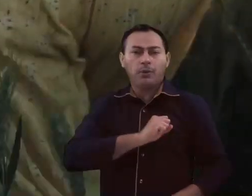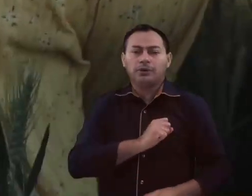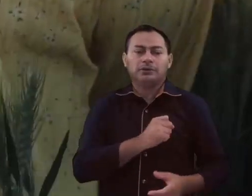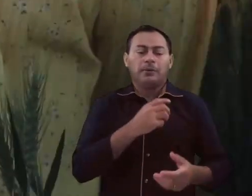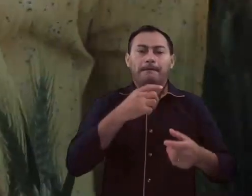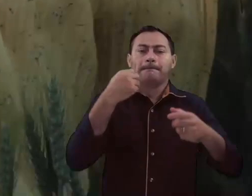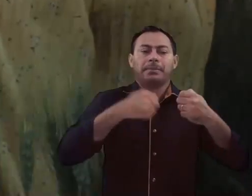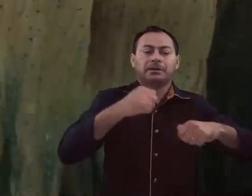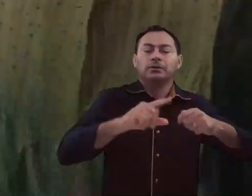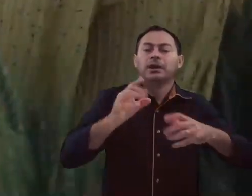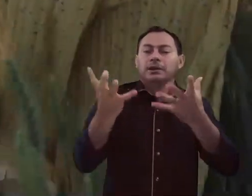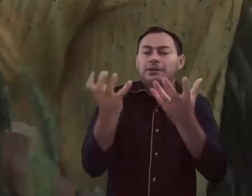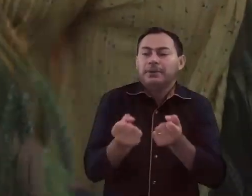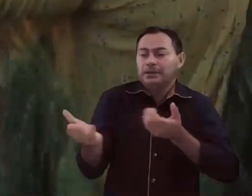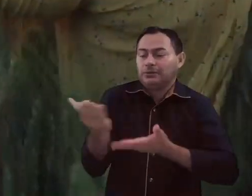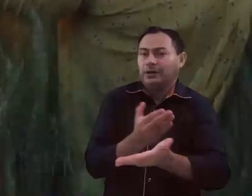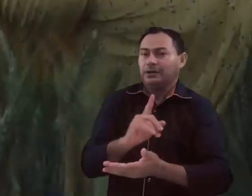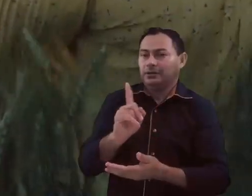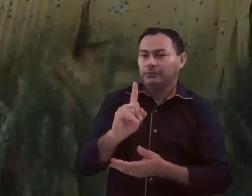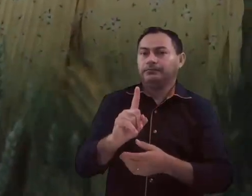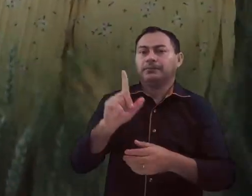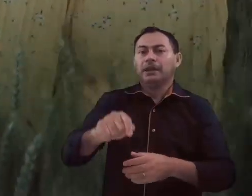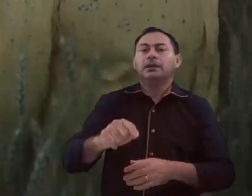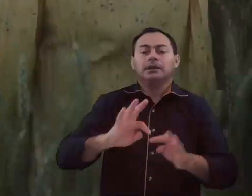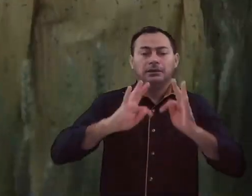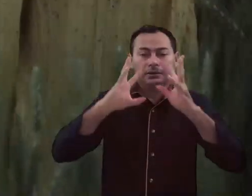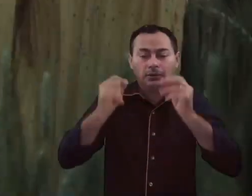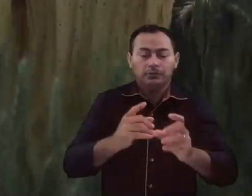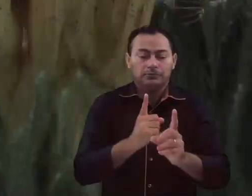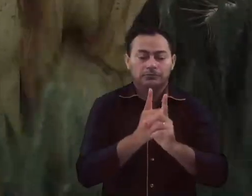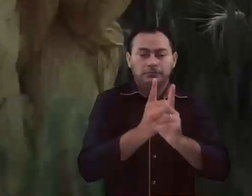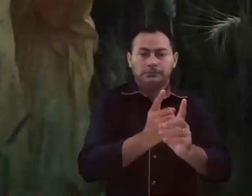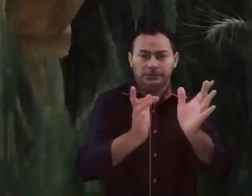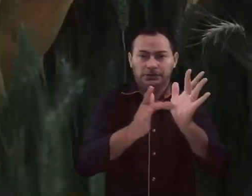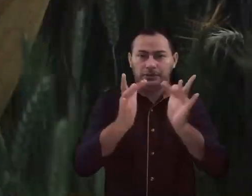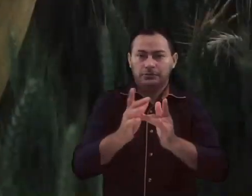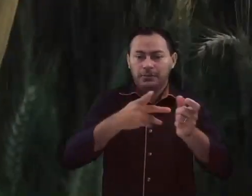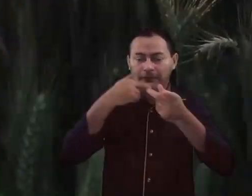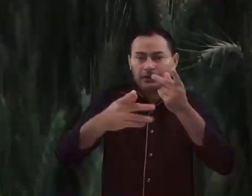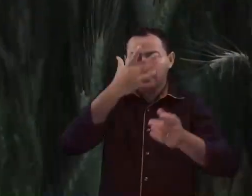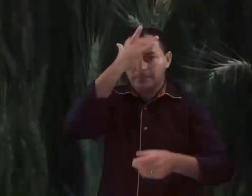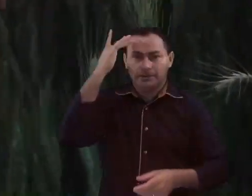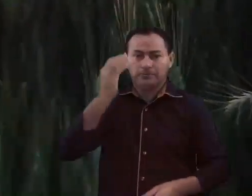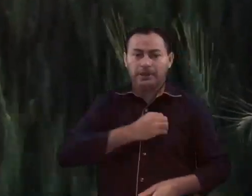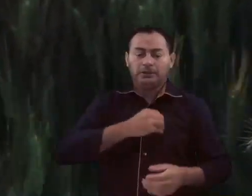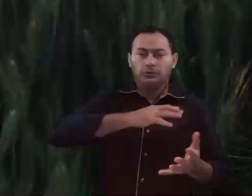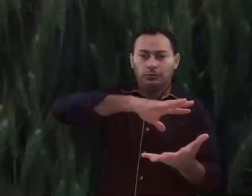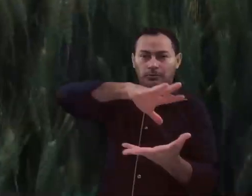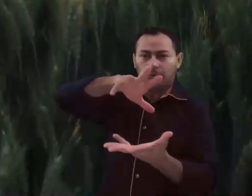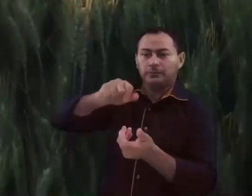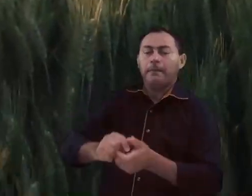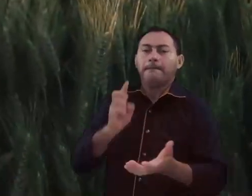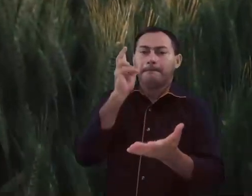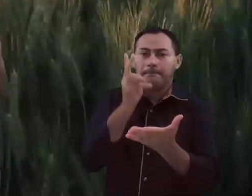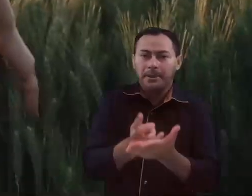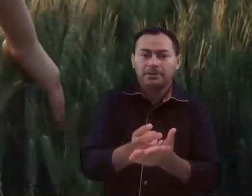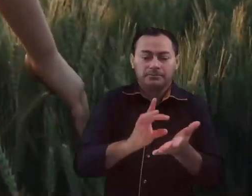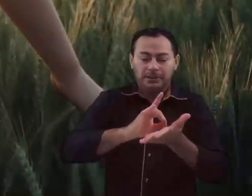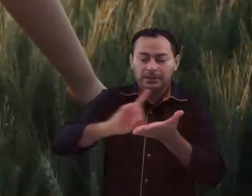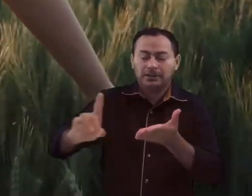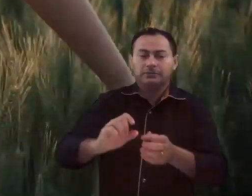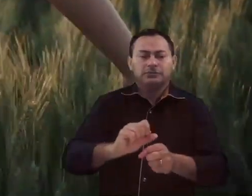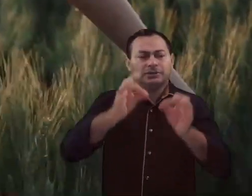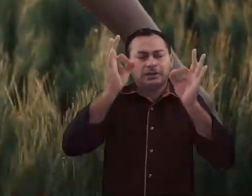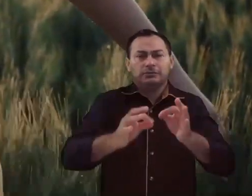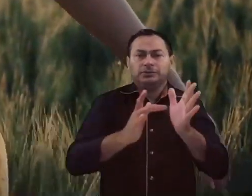amor que não dependa do que vai receber em troca. É isso que todo discípulo de Jesus deve dizer ao pecador do mundo, mesmo que